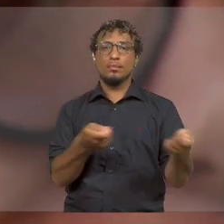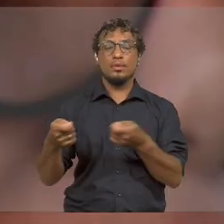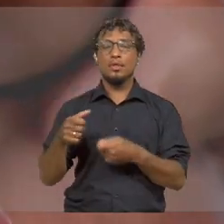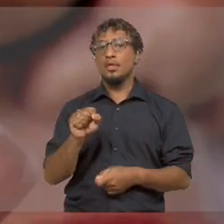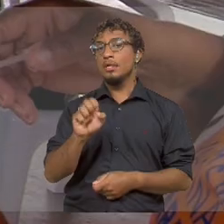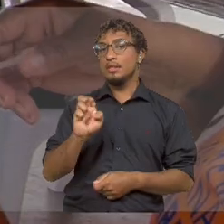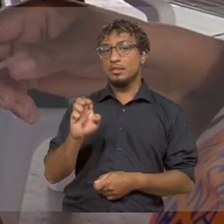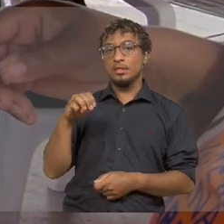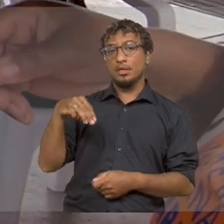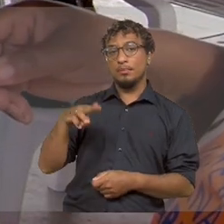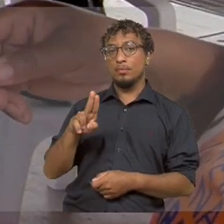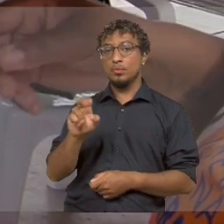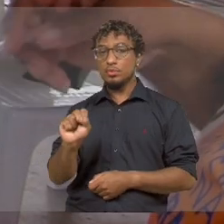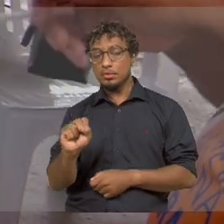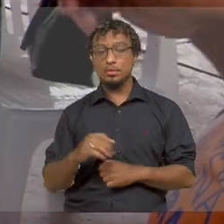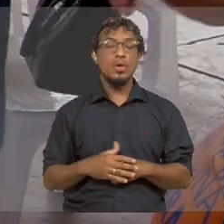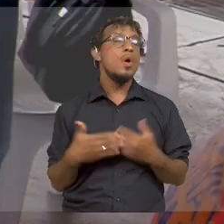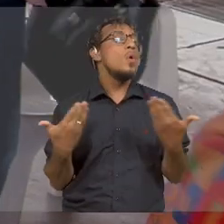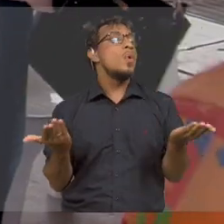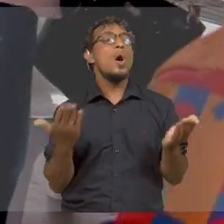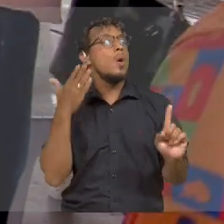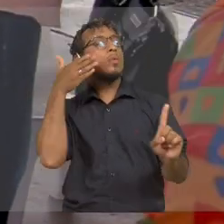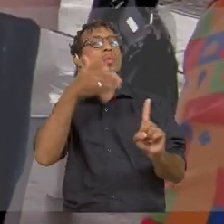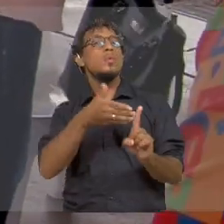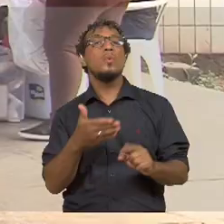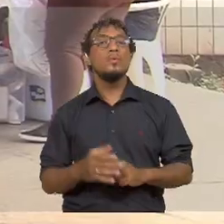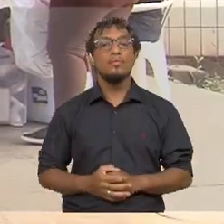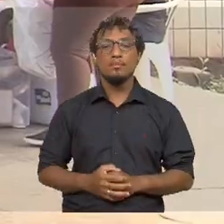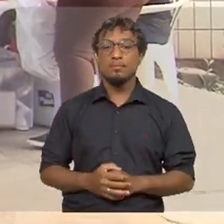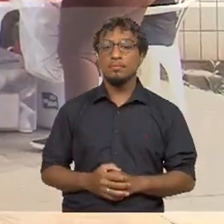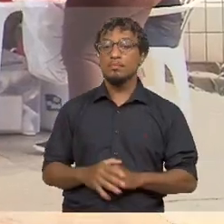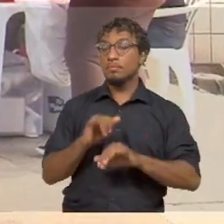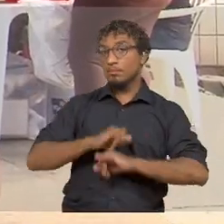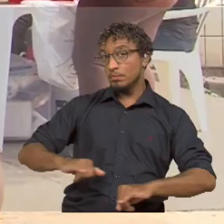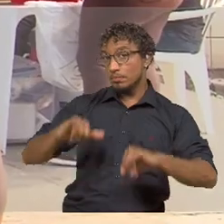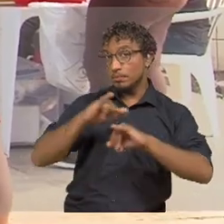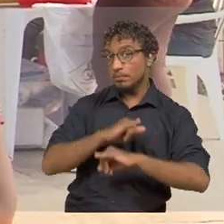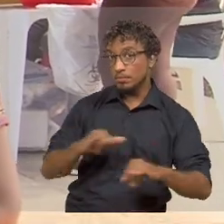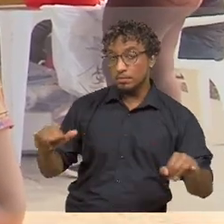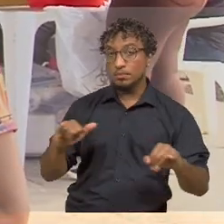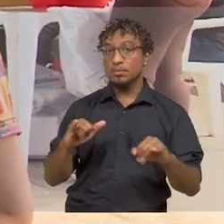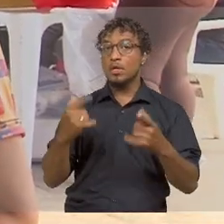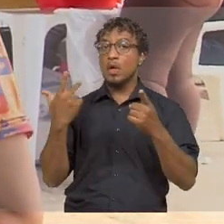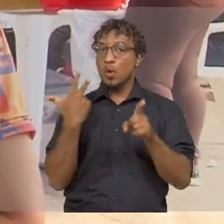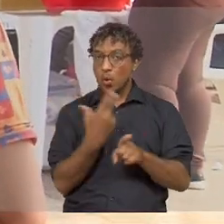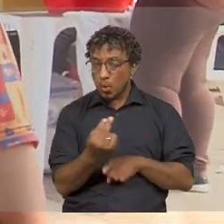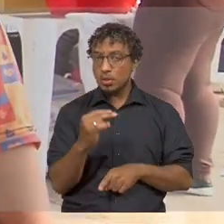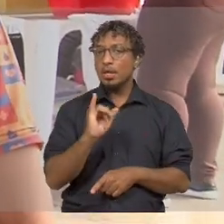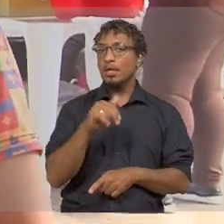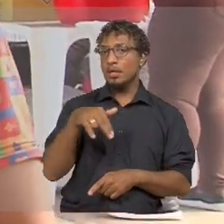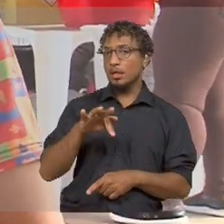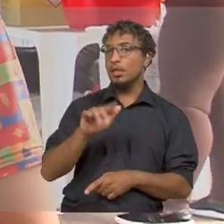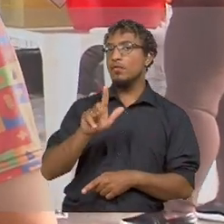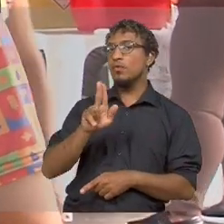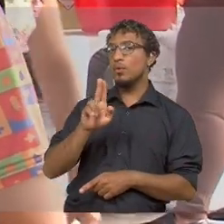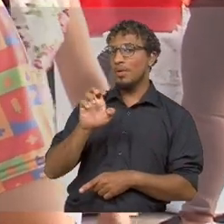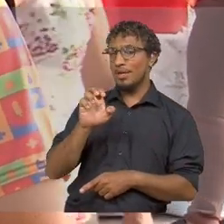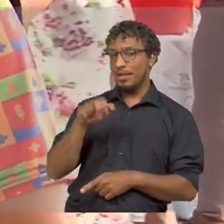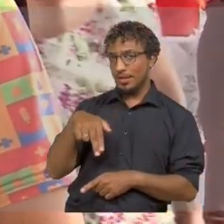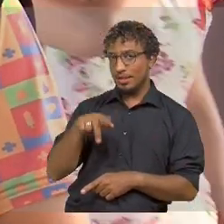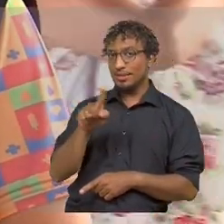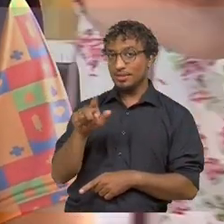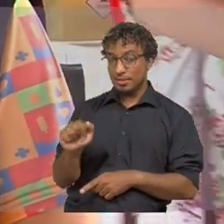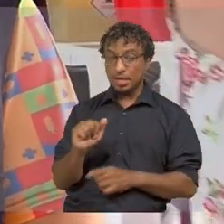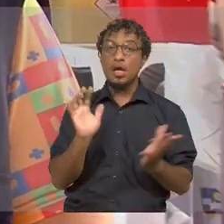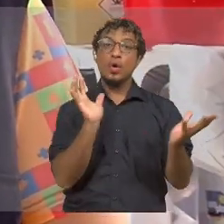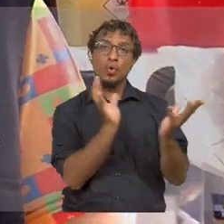CEMUS, Charlene Lúcio. Qual o público-alvo dessa campanha? A campanha de vacinação contra a influenza iniciou com públicos prioritários, foram mais